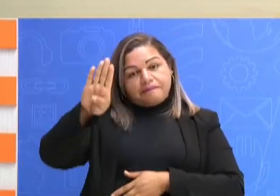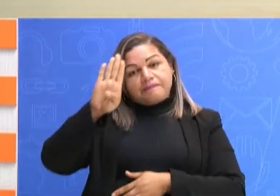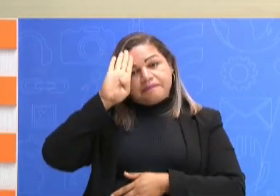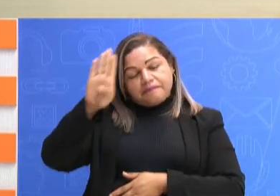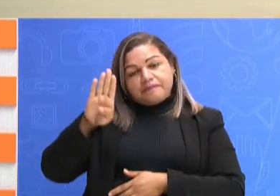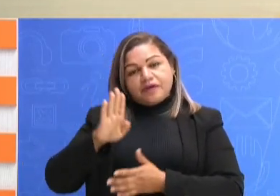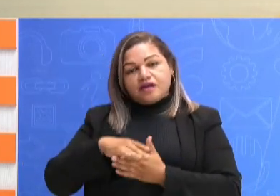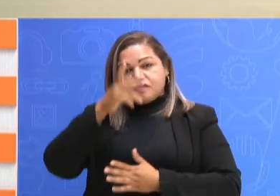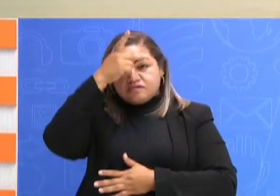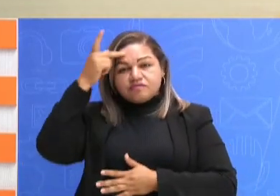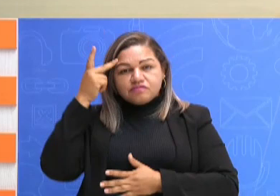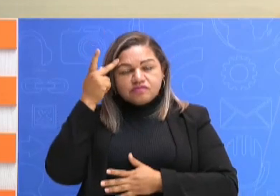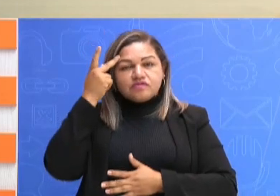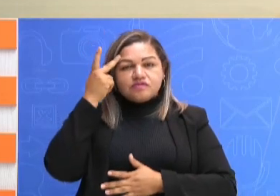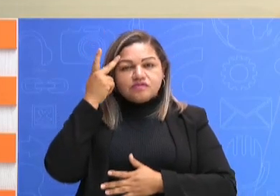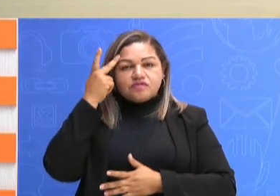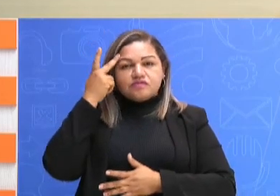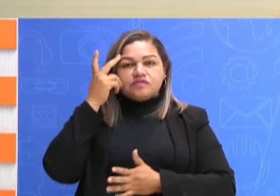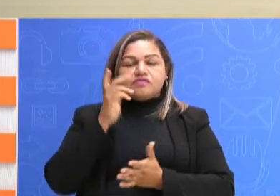principalmente